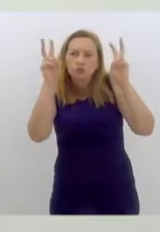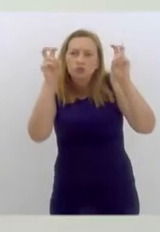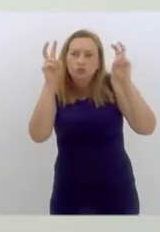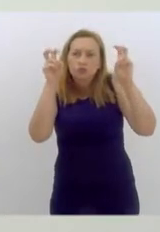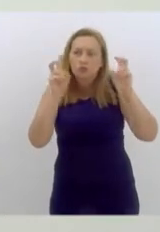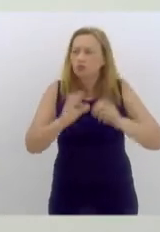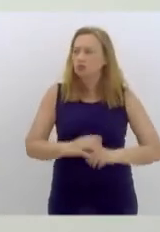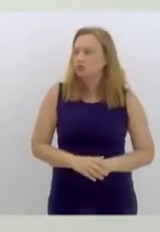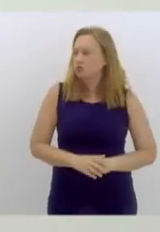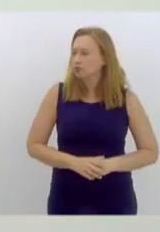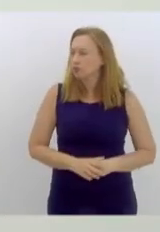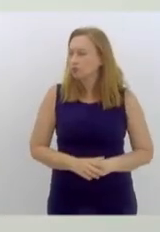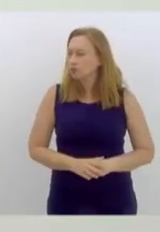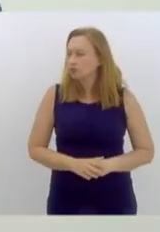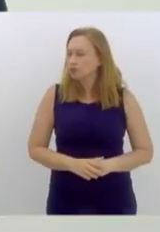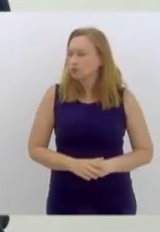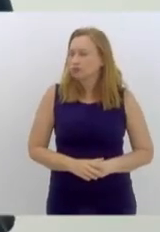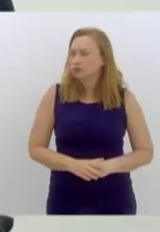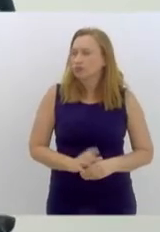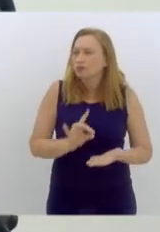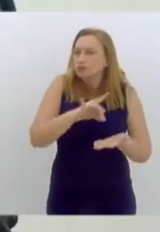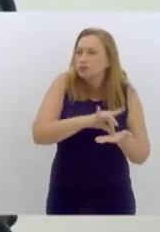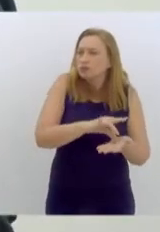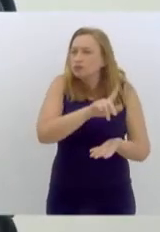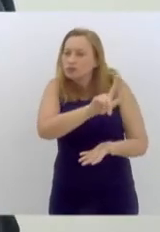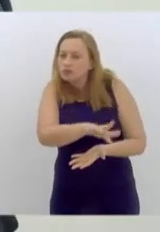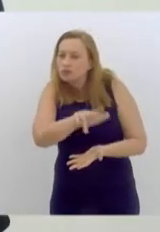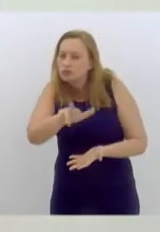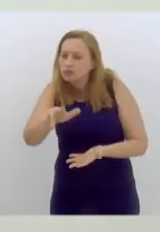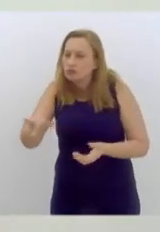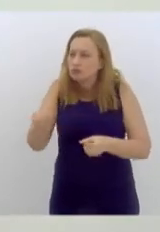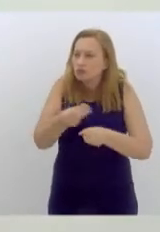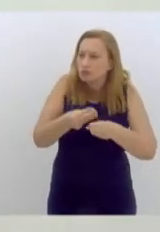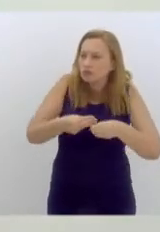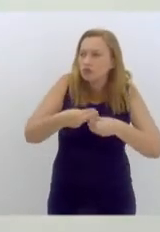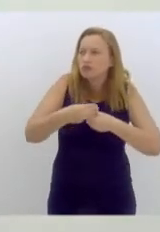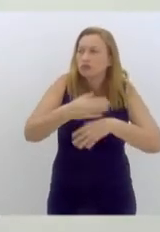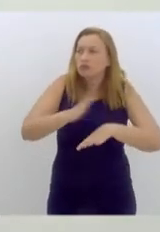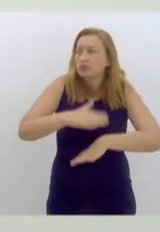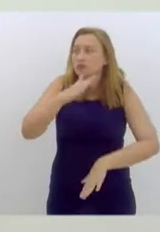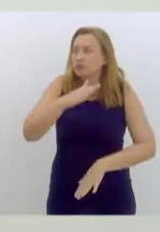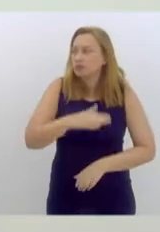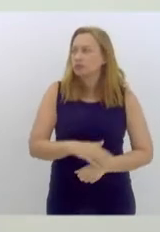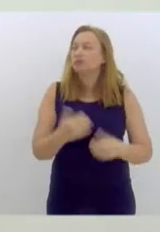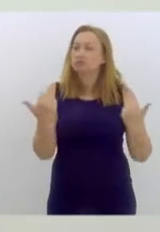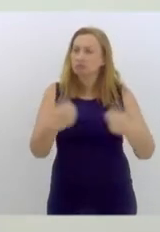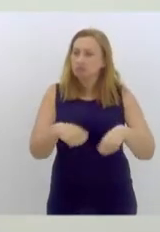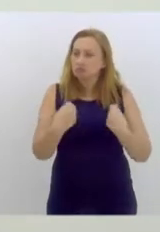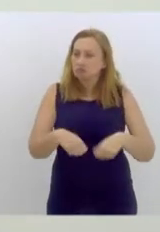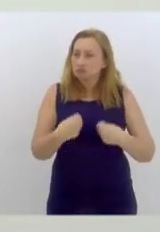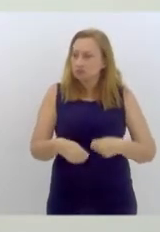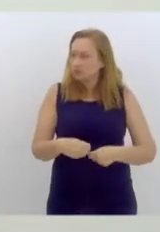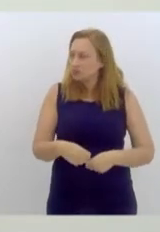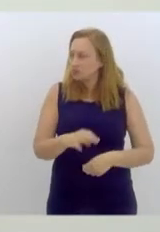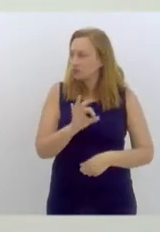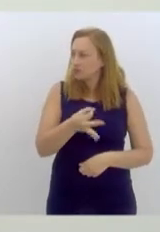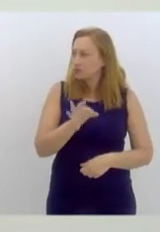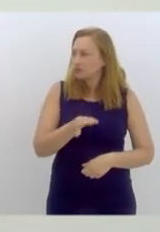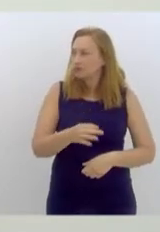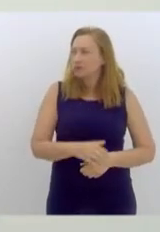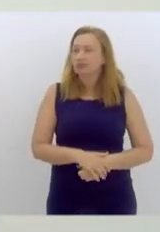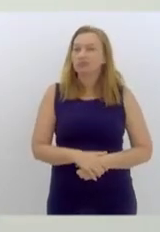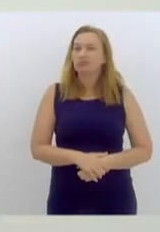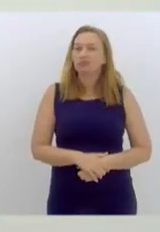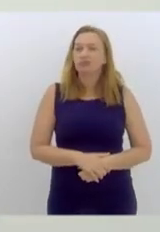específicas que, né, envolvem a realidade dos nossos diferentes municípios, mas a gente precisa, no mínimo, nesse parlamento